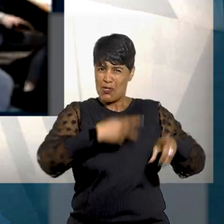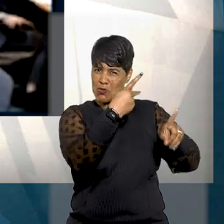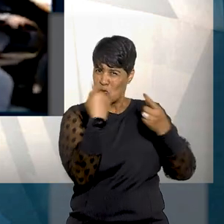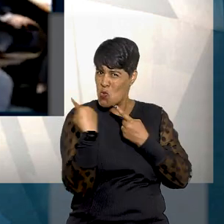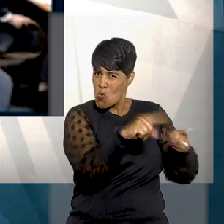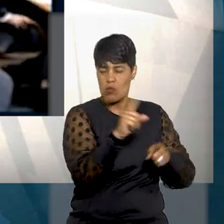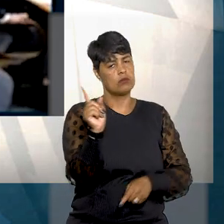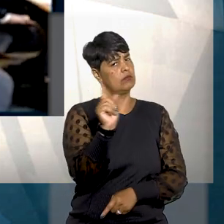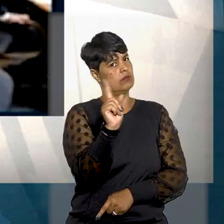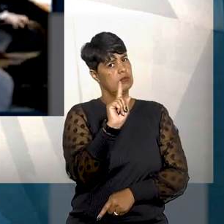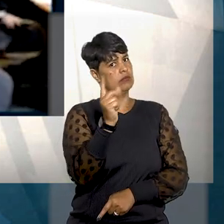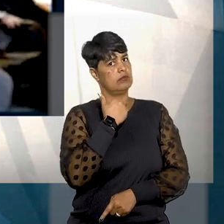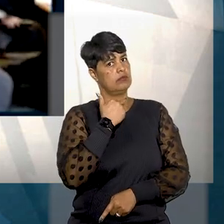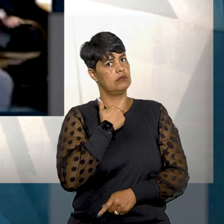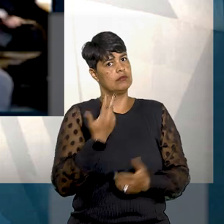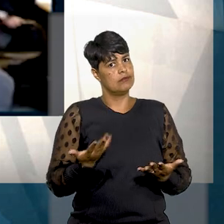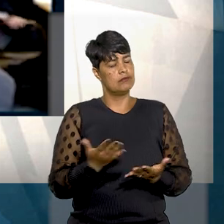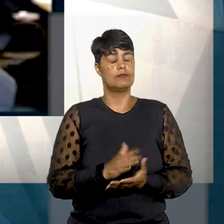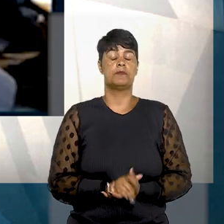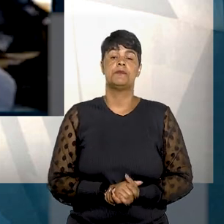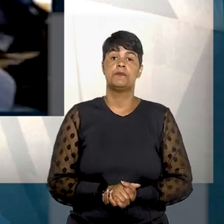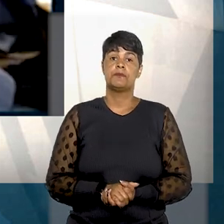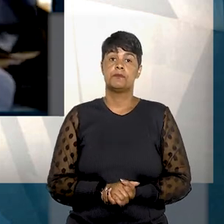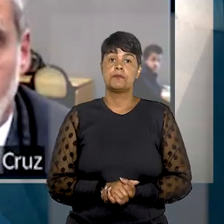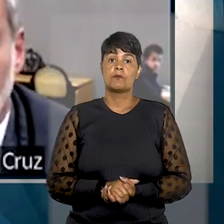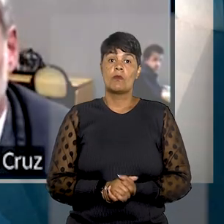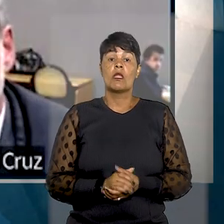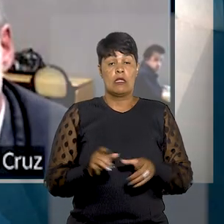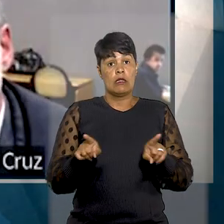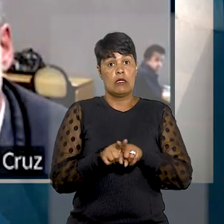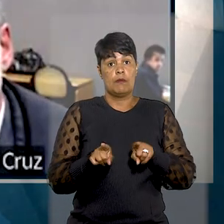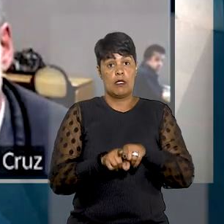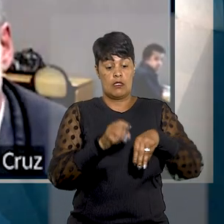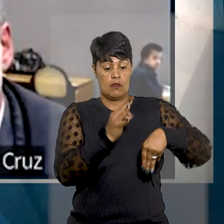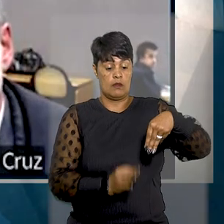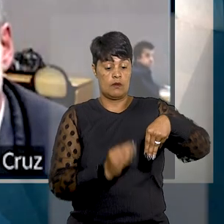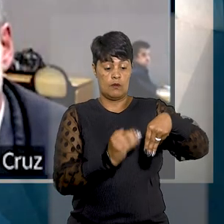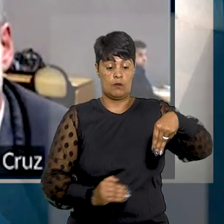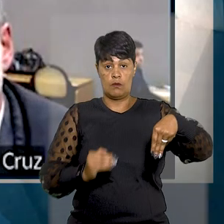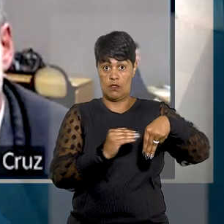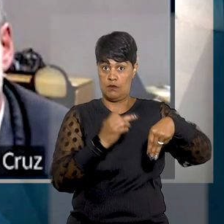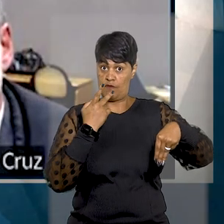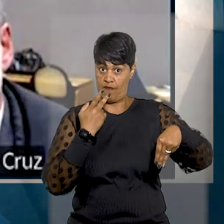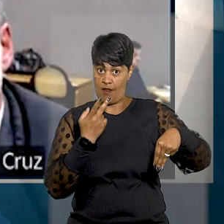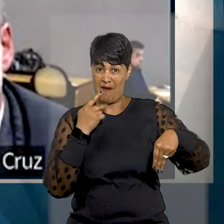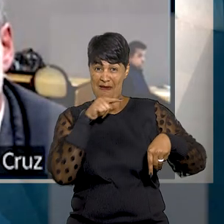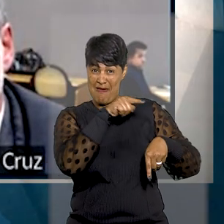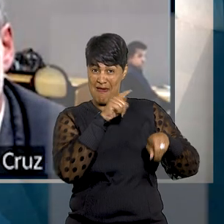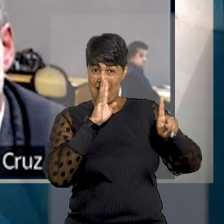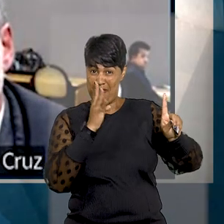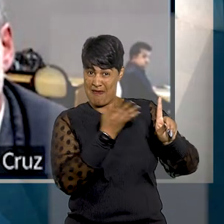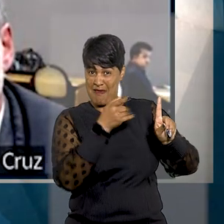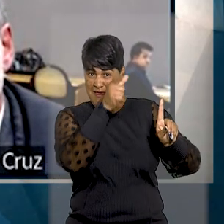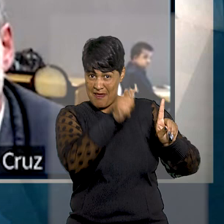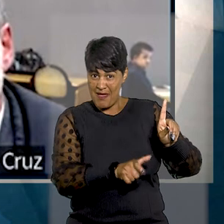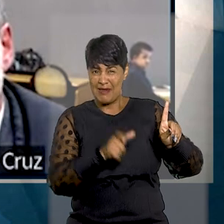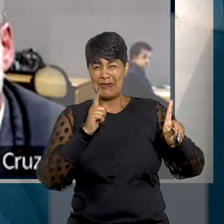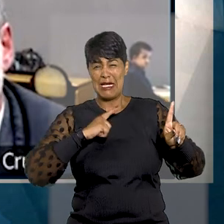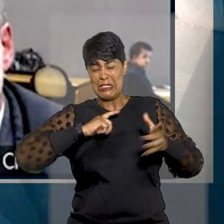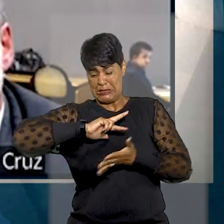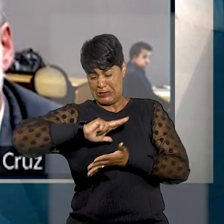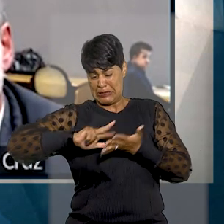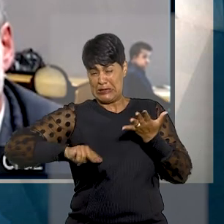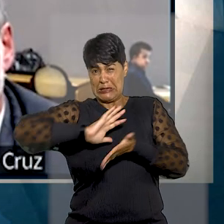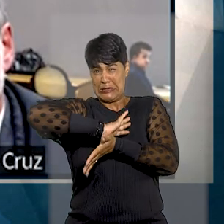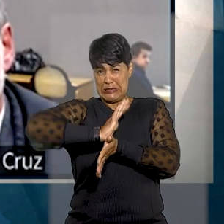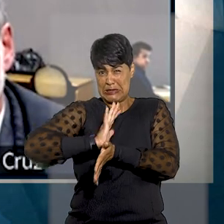interpretado de forma prejudicial à defesa o ministro ressaltou ainda que o réu é vítima de diversas injustiças e preconceitos